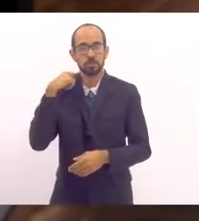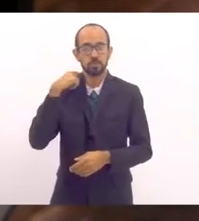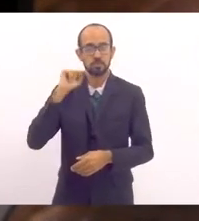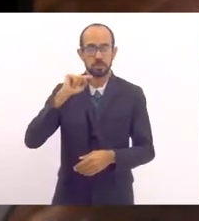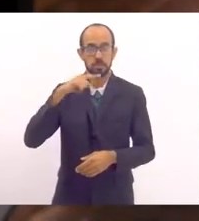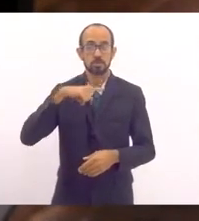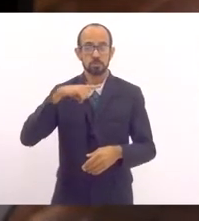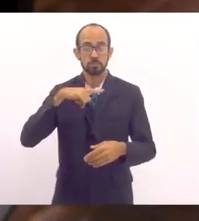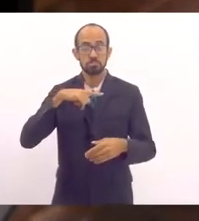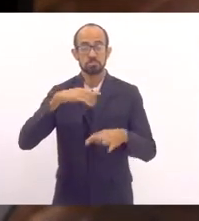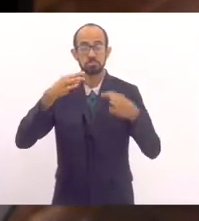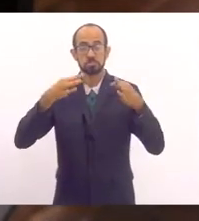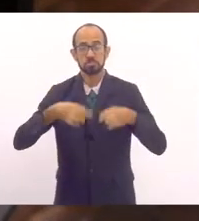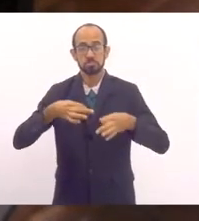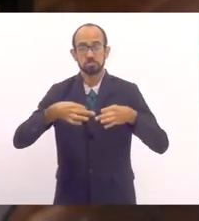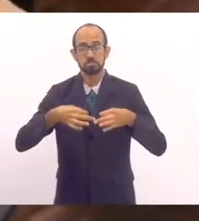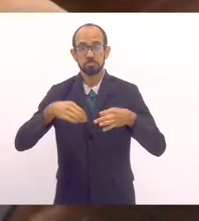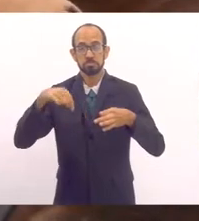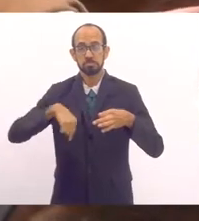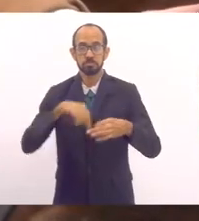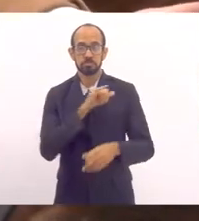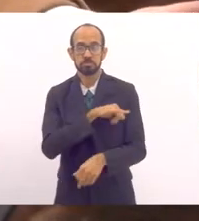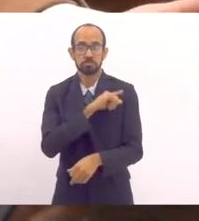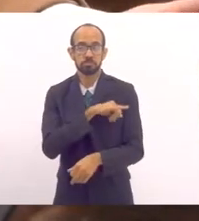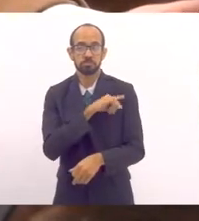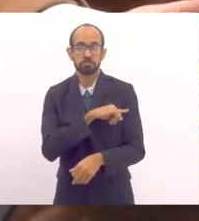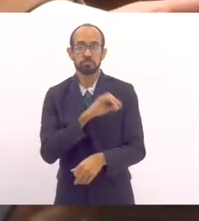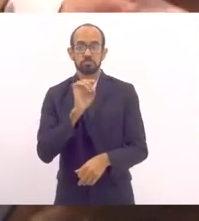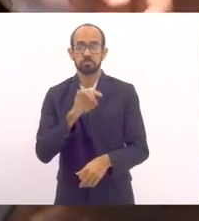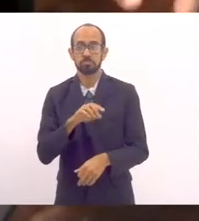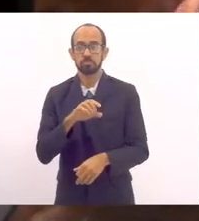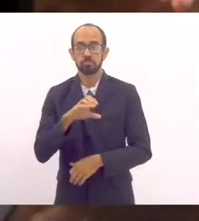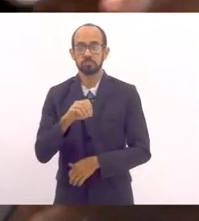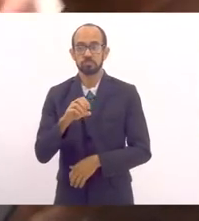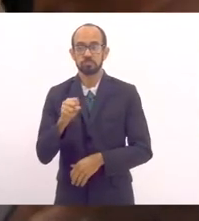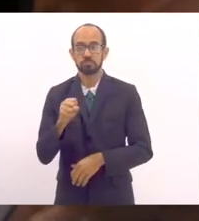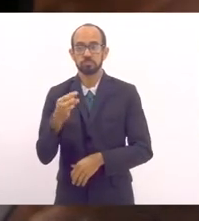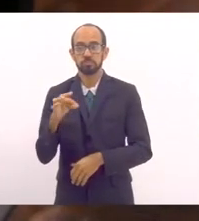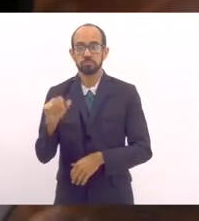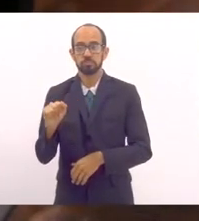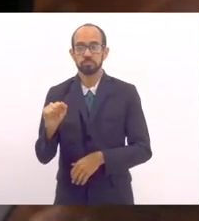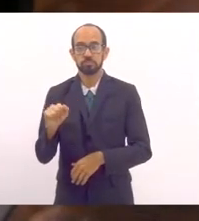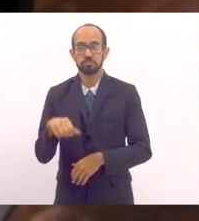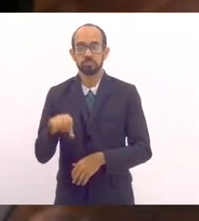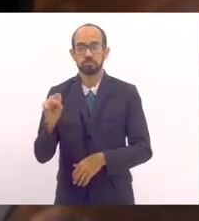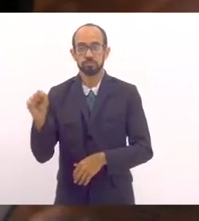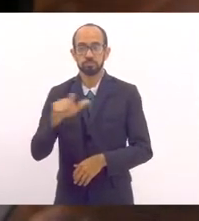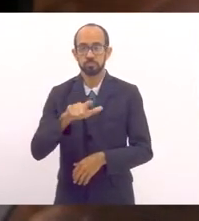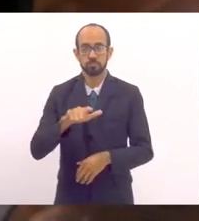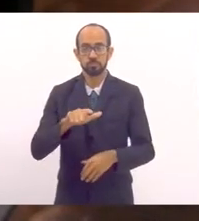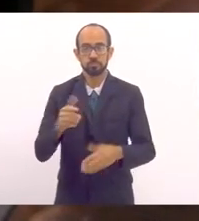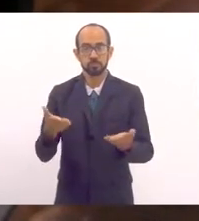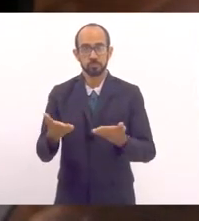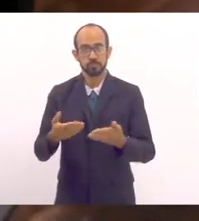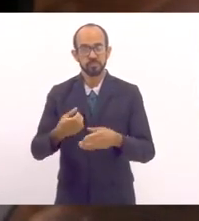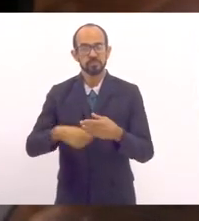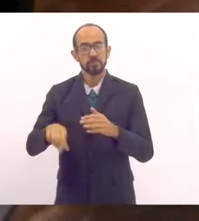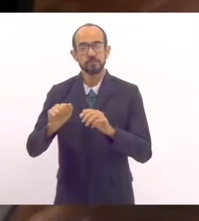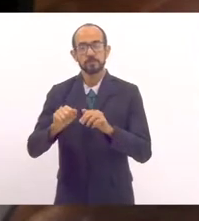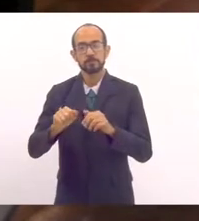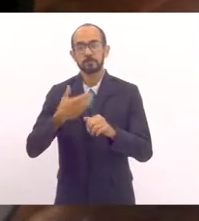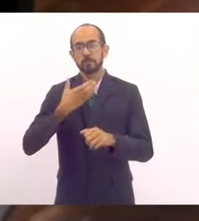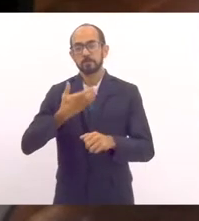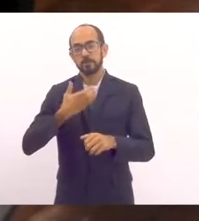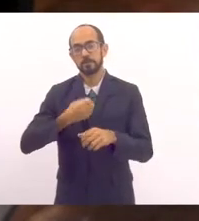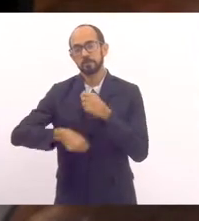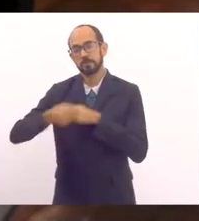formalizadas. A do Rio só tinha o Condetur da Costa do Sol e agora a Serra Verde Imperial no final do ano passado. Então, o